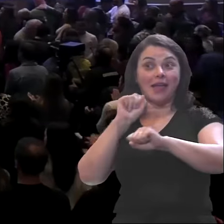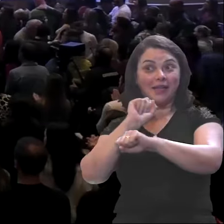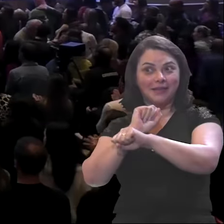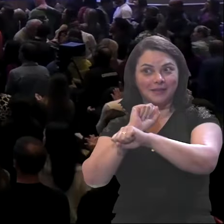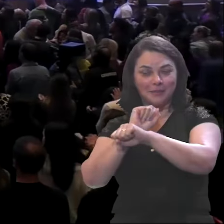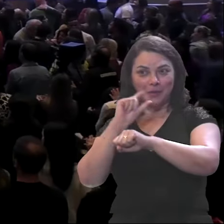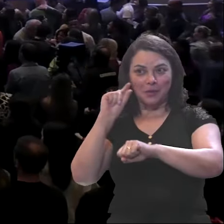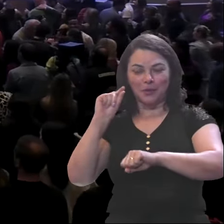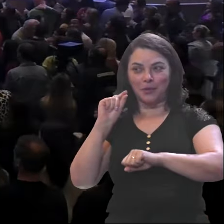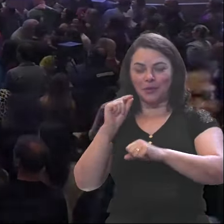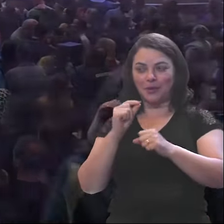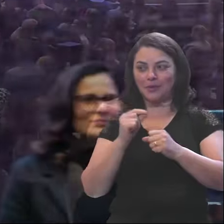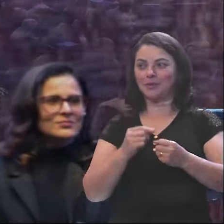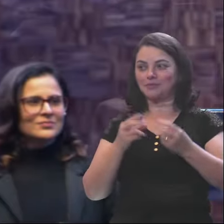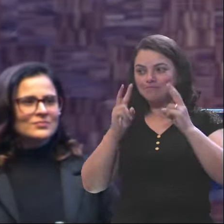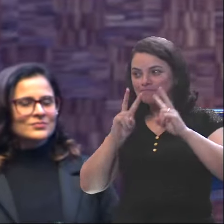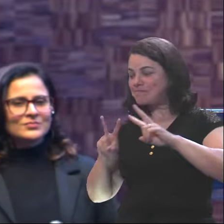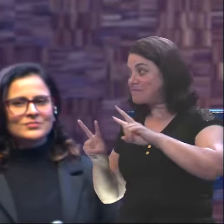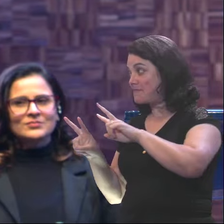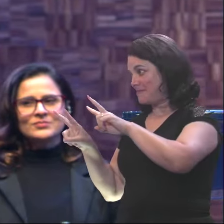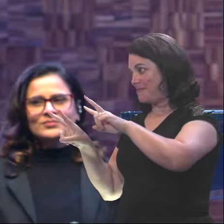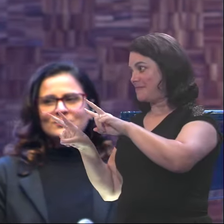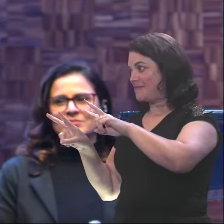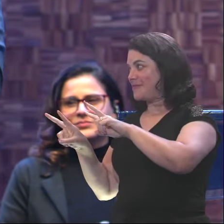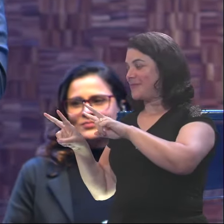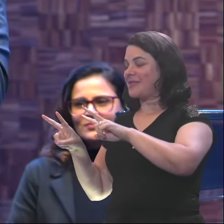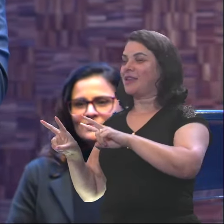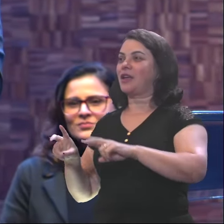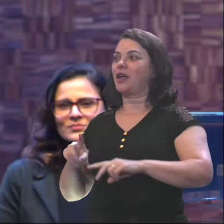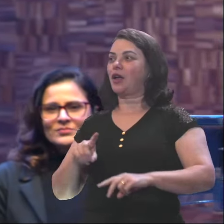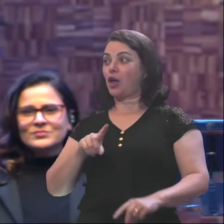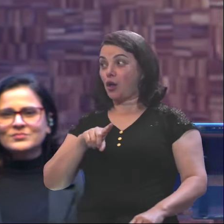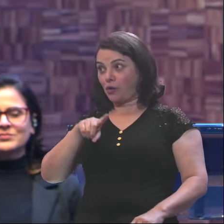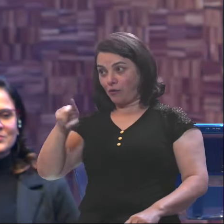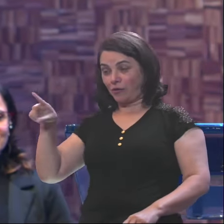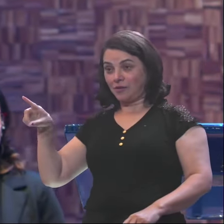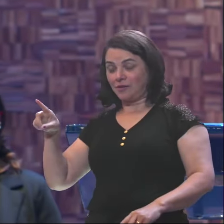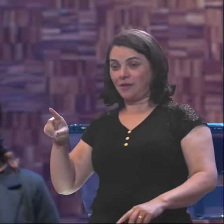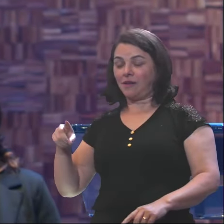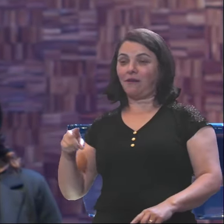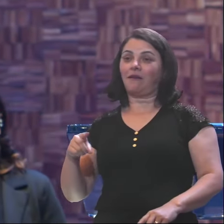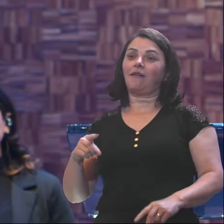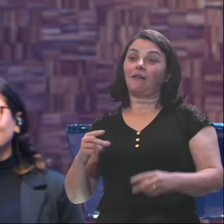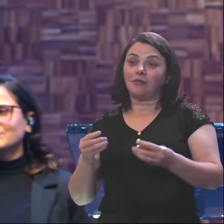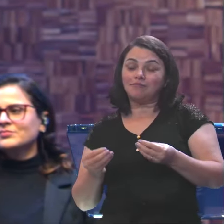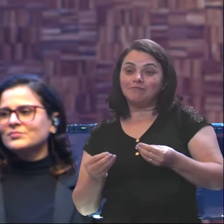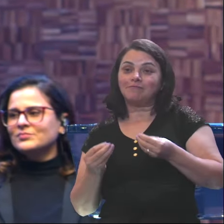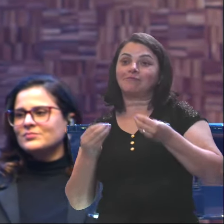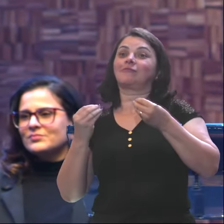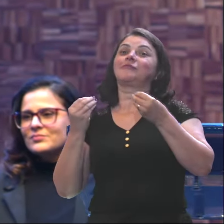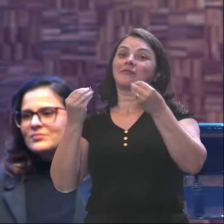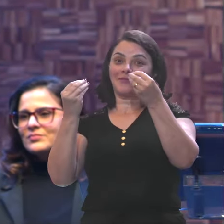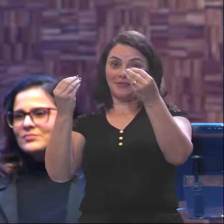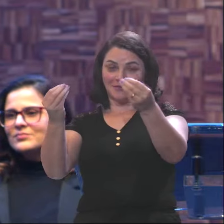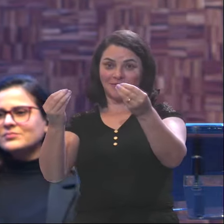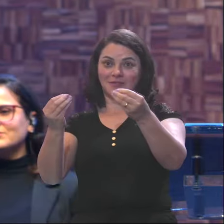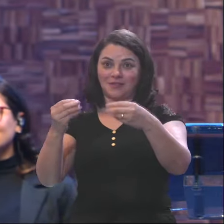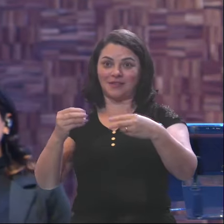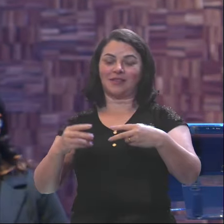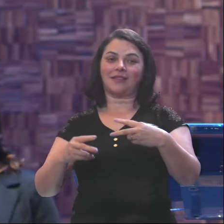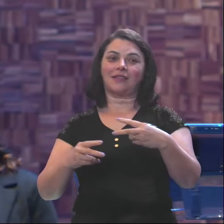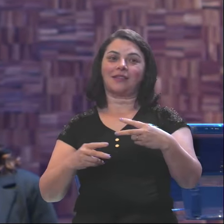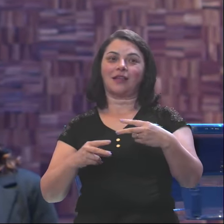para mim rapidinho. Você vai receber aí um convite. Alguém vai te entregar um flyerzinho. Se você não recebeu, pode ir.